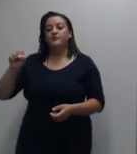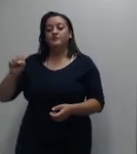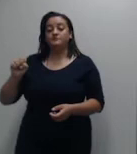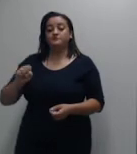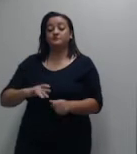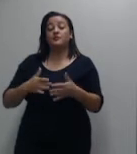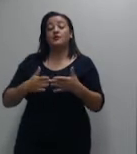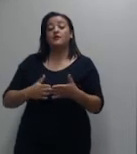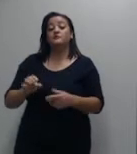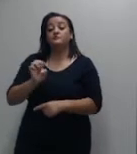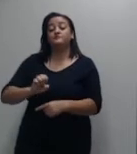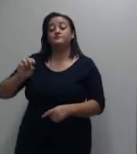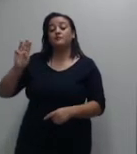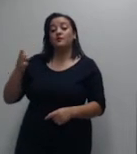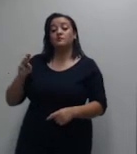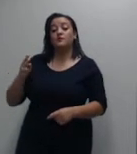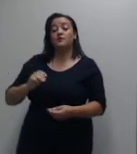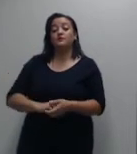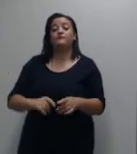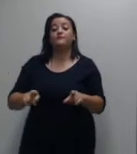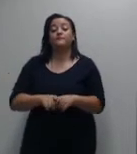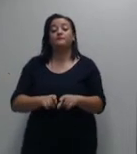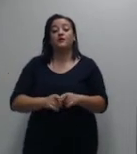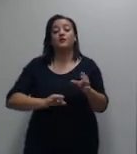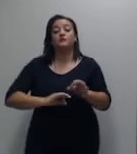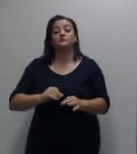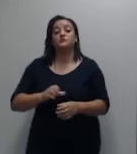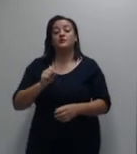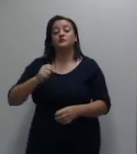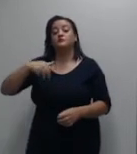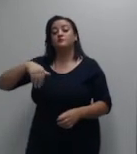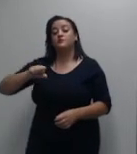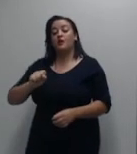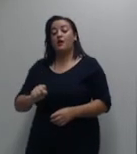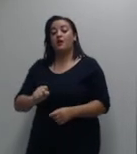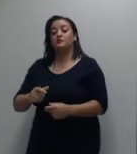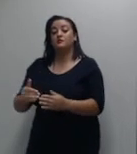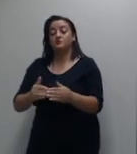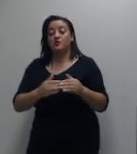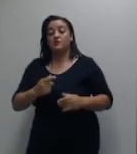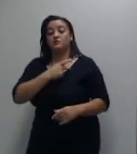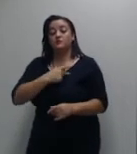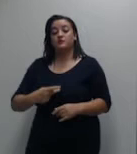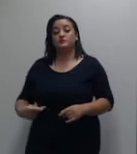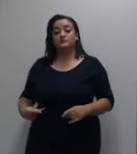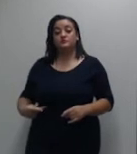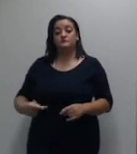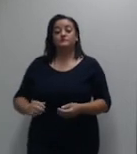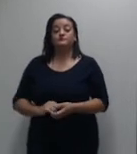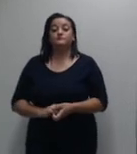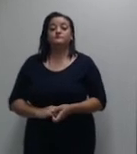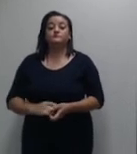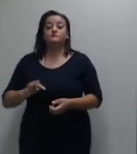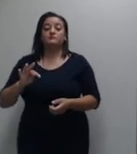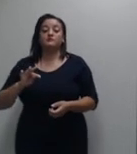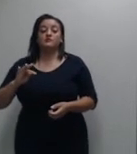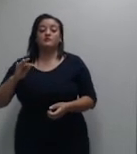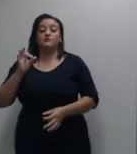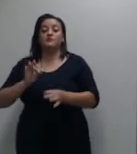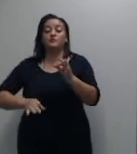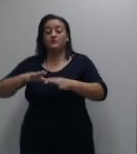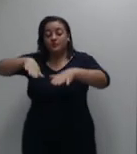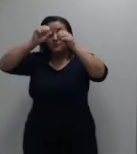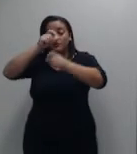ajuizou SLS perante a presidência do Tribunal de Justiça do